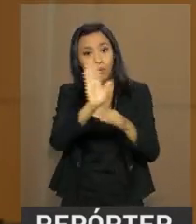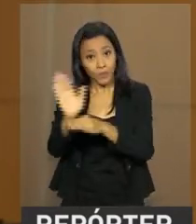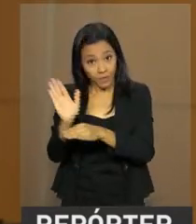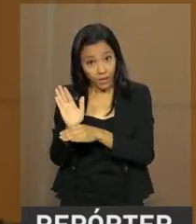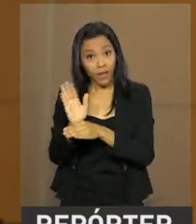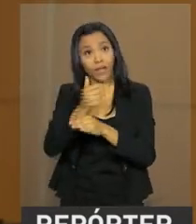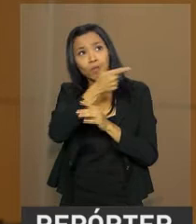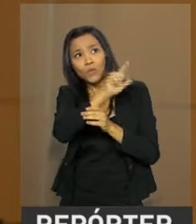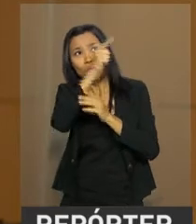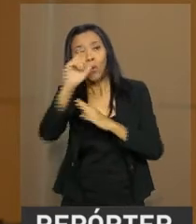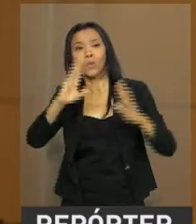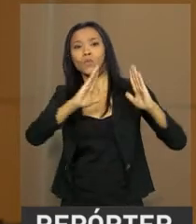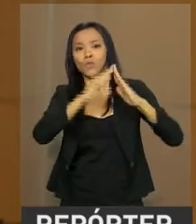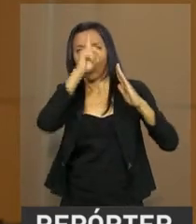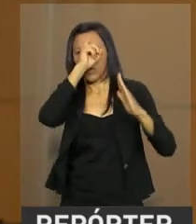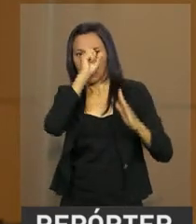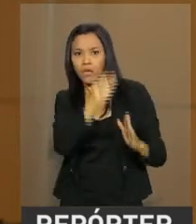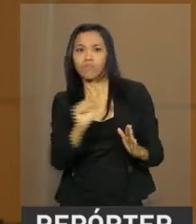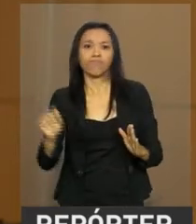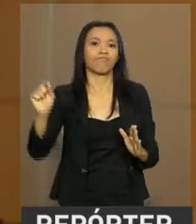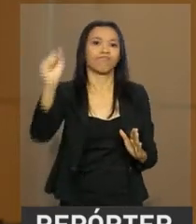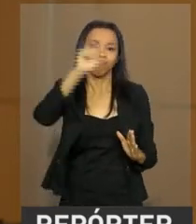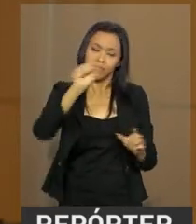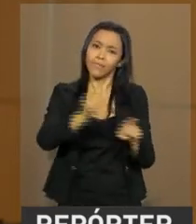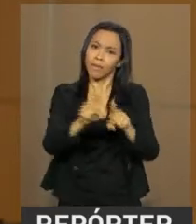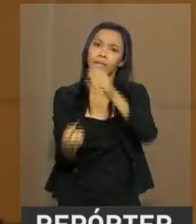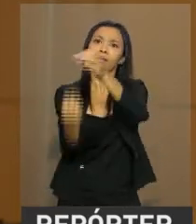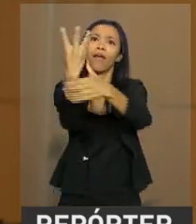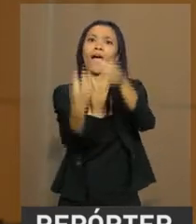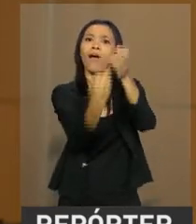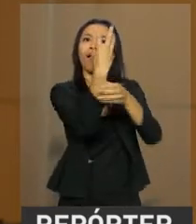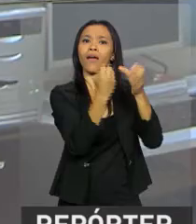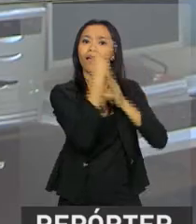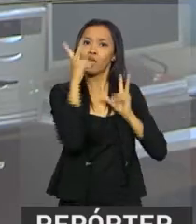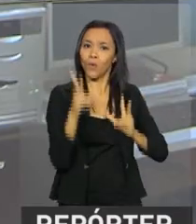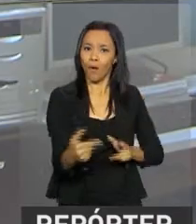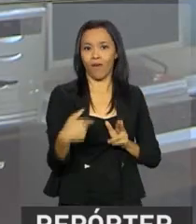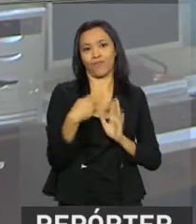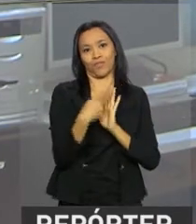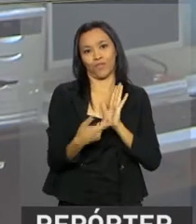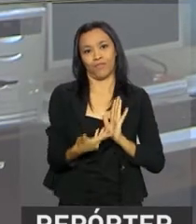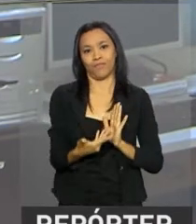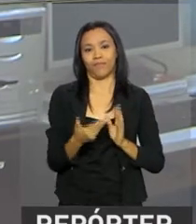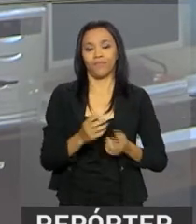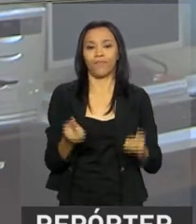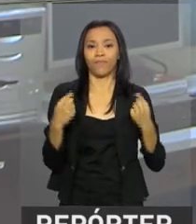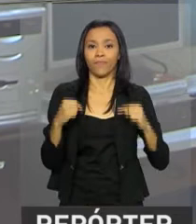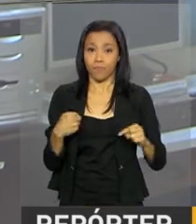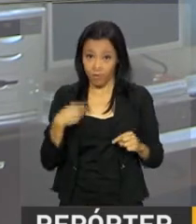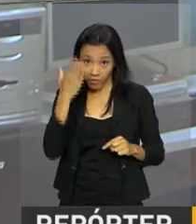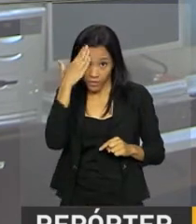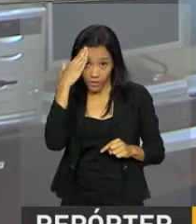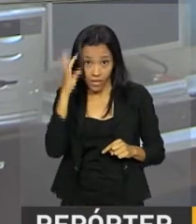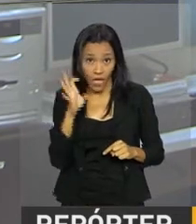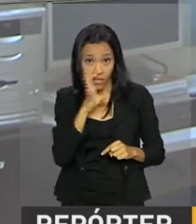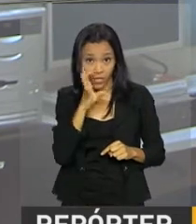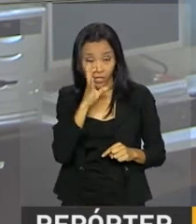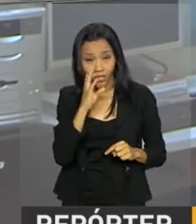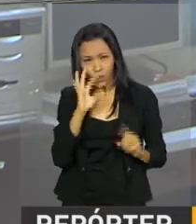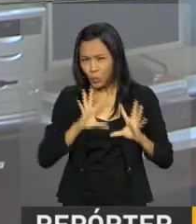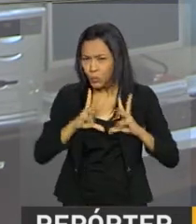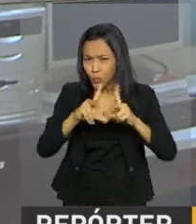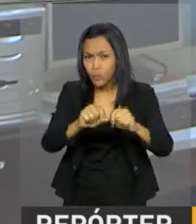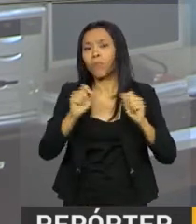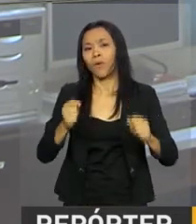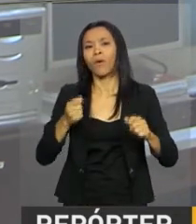profissionais dos outros hospitais federais a também criarem um projeto como esse. E olha, para assistir esse documentário completo, você pode